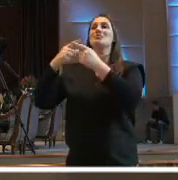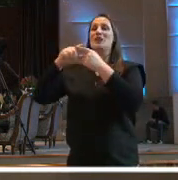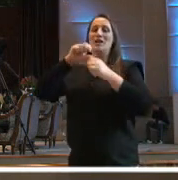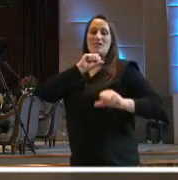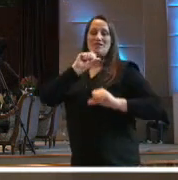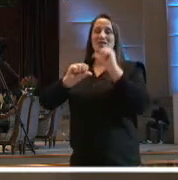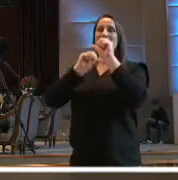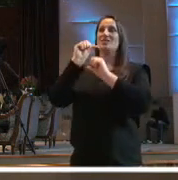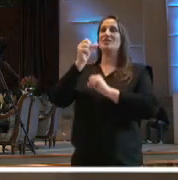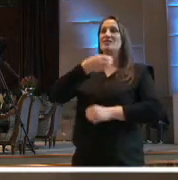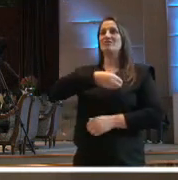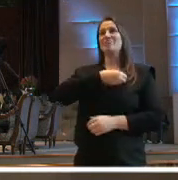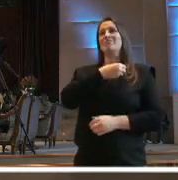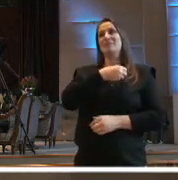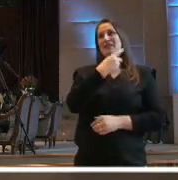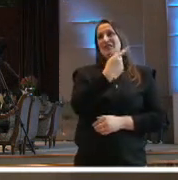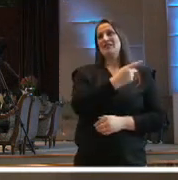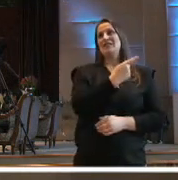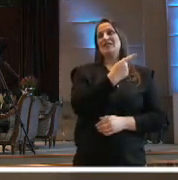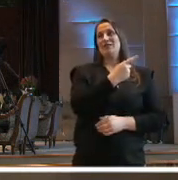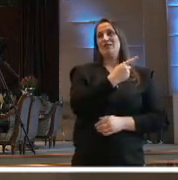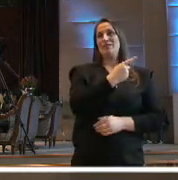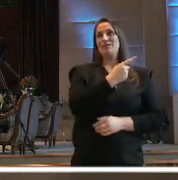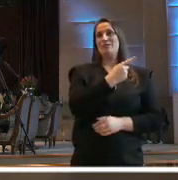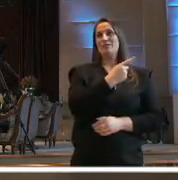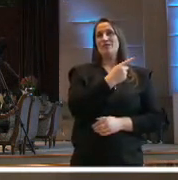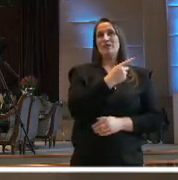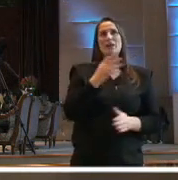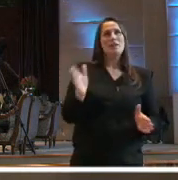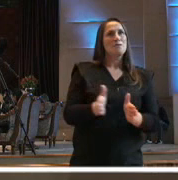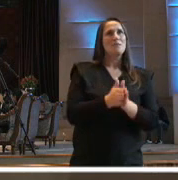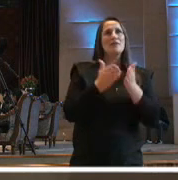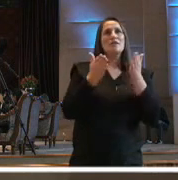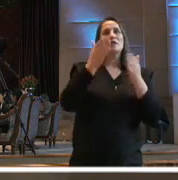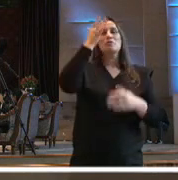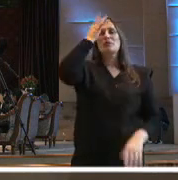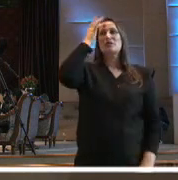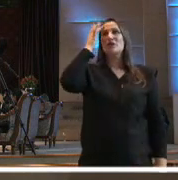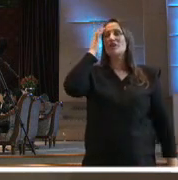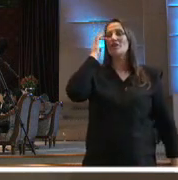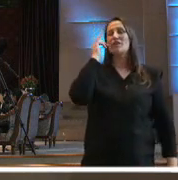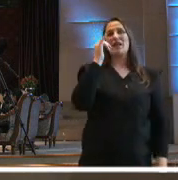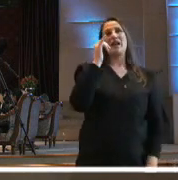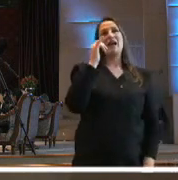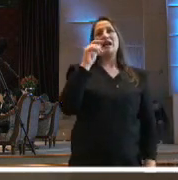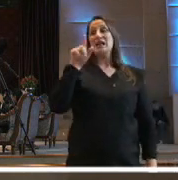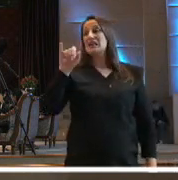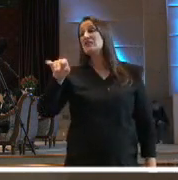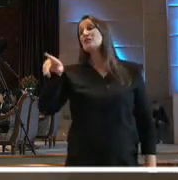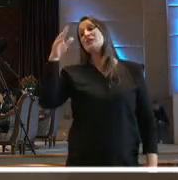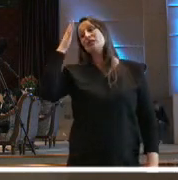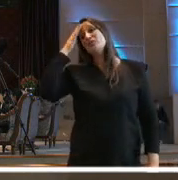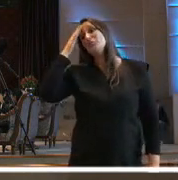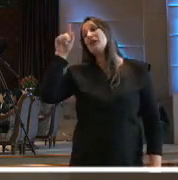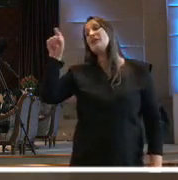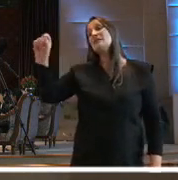dela. E é tão tremendo porque as pessoas dizem: ah, se você soubesse quem é essa mulher que está